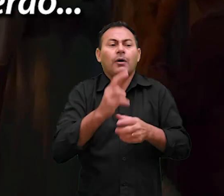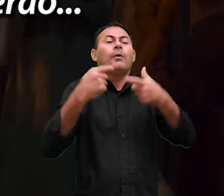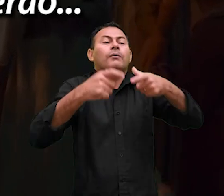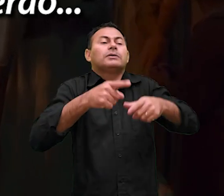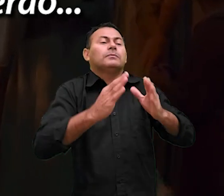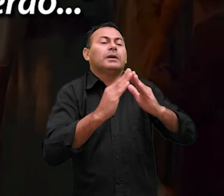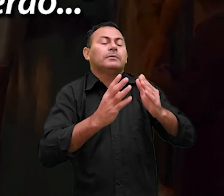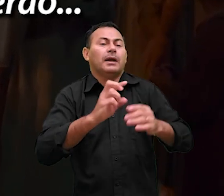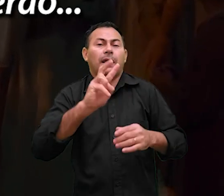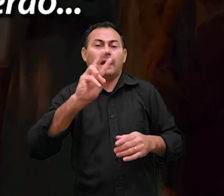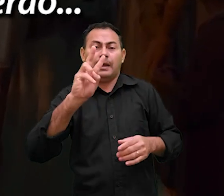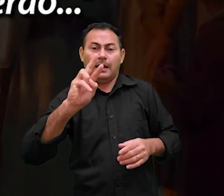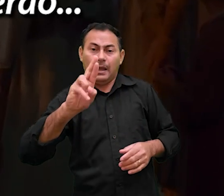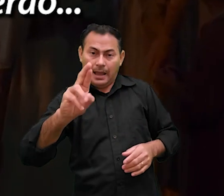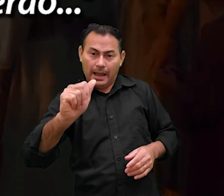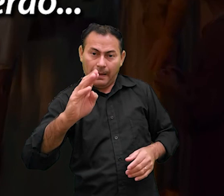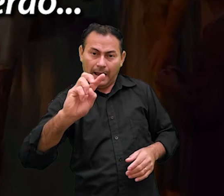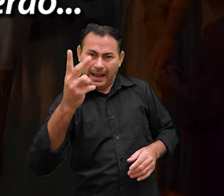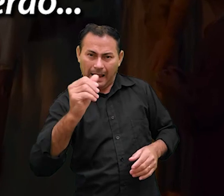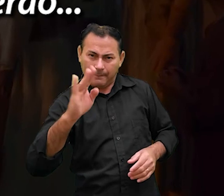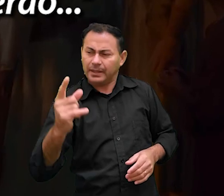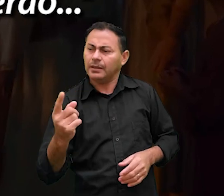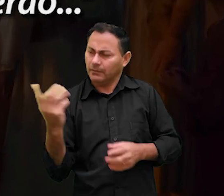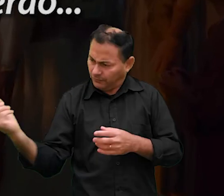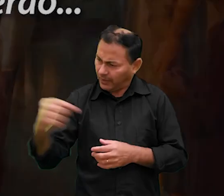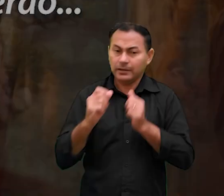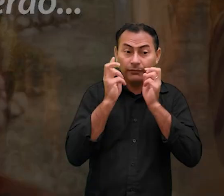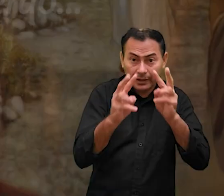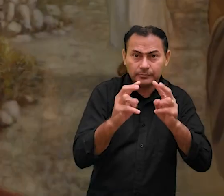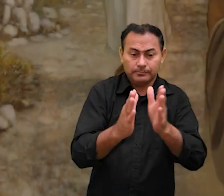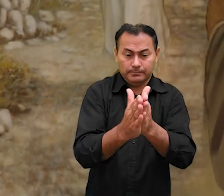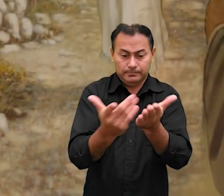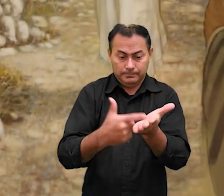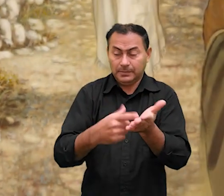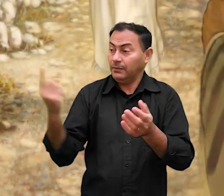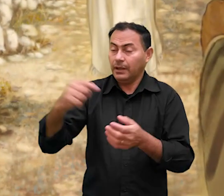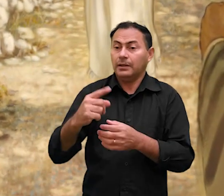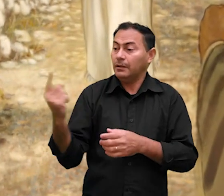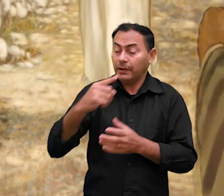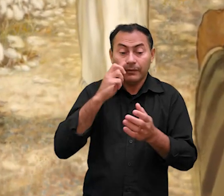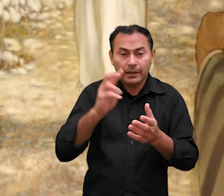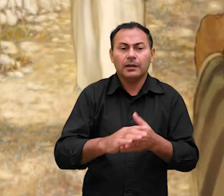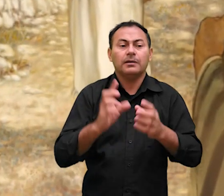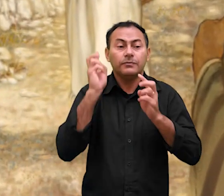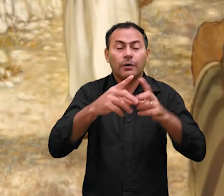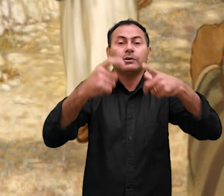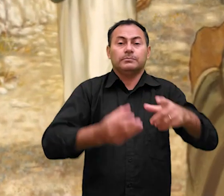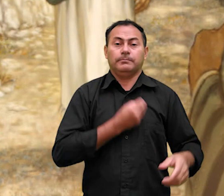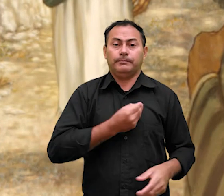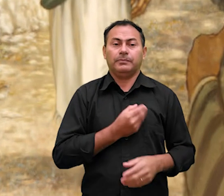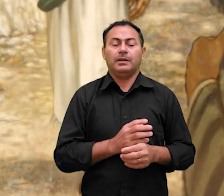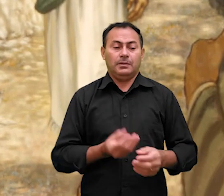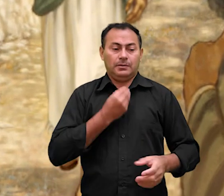onde você mora, Rabi? E Jesus respondeu, venham e vejam. Está escrito que eles vieram e viram onde ele